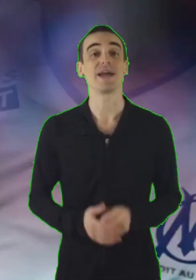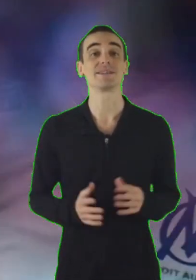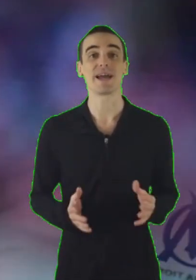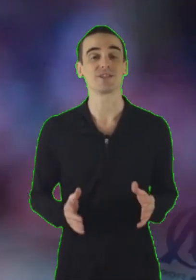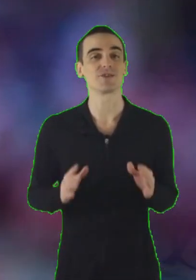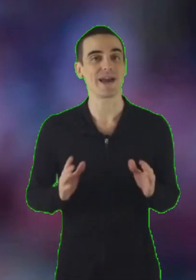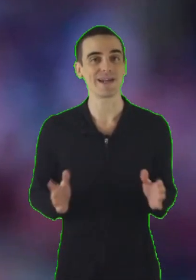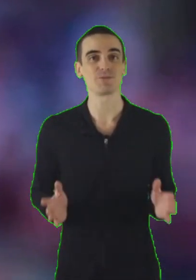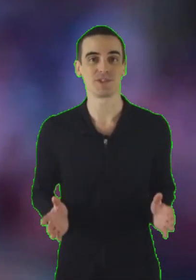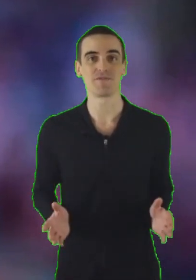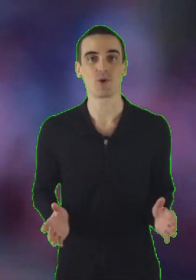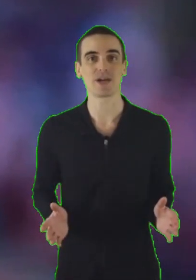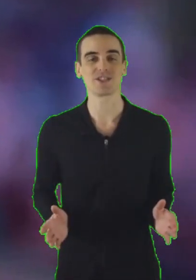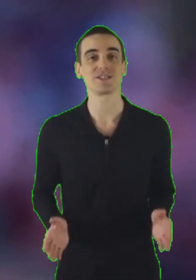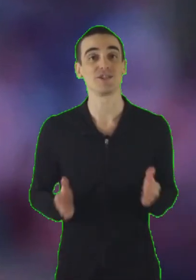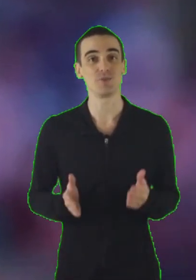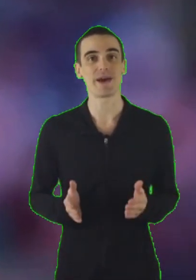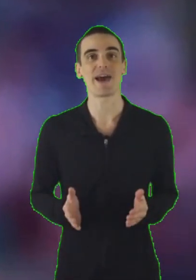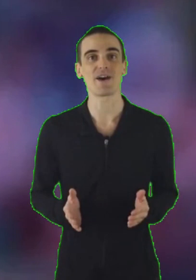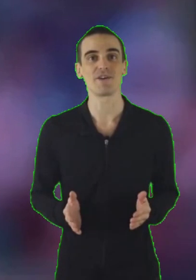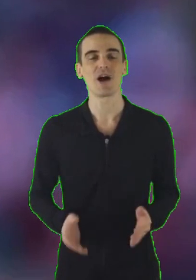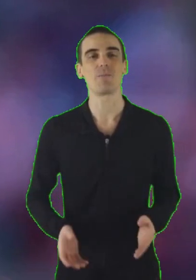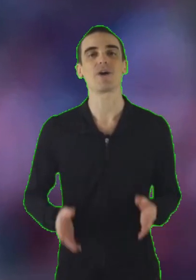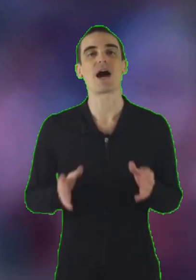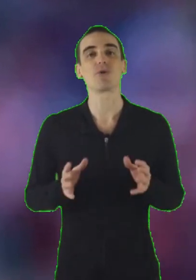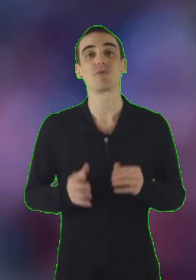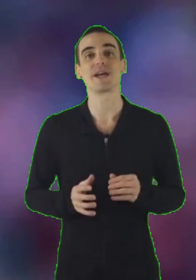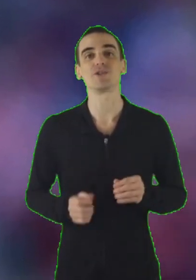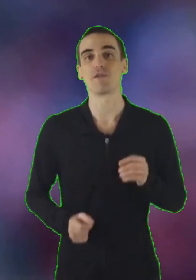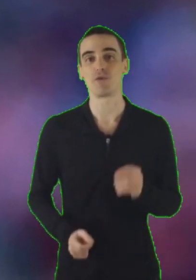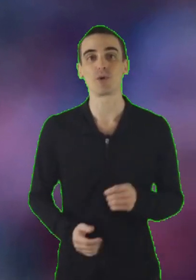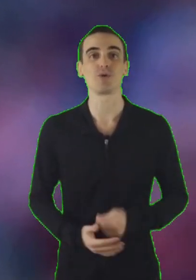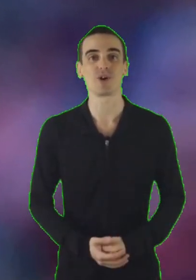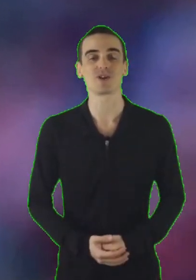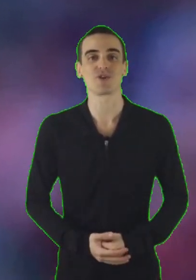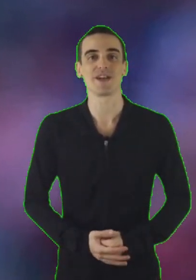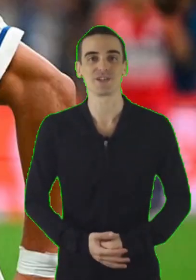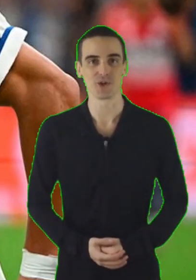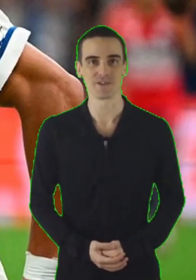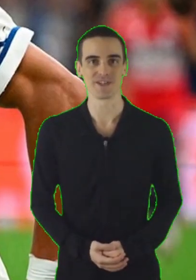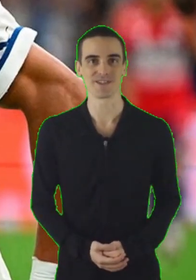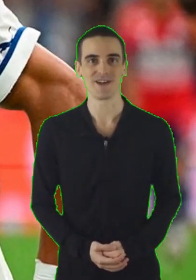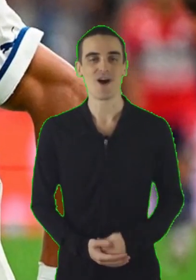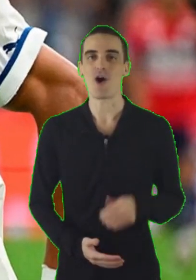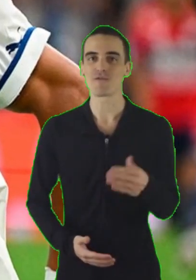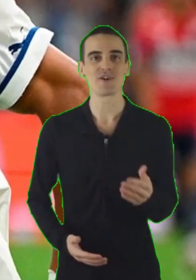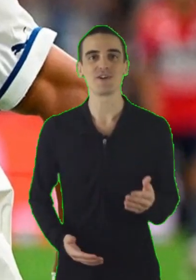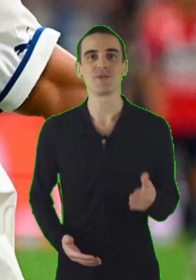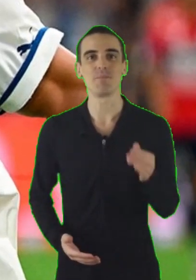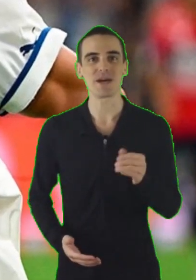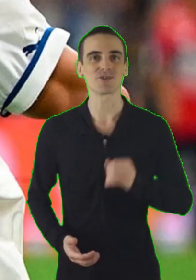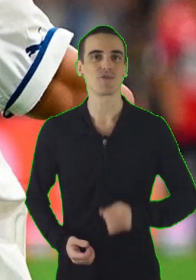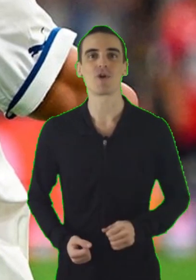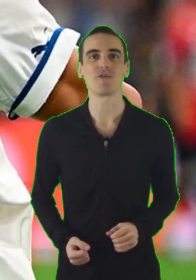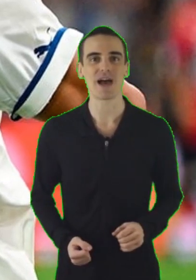elenco, mas também reflete a visão estratégica da diretoria em buscar jogadores de calibre e experiência para elevar o nível da equipe. A possível chegada